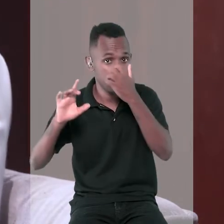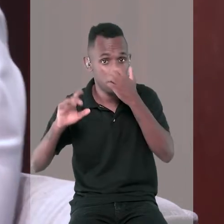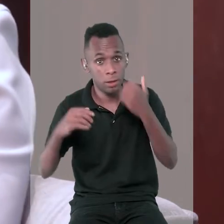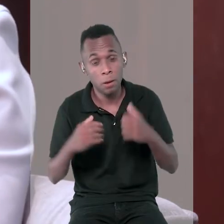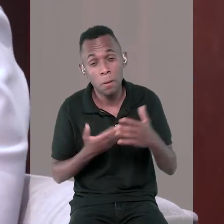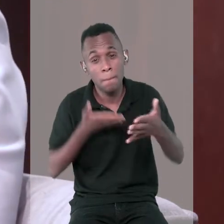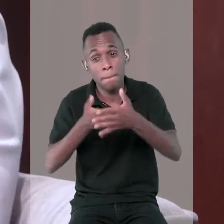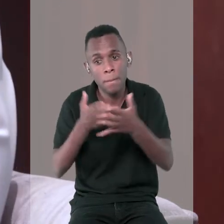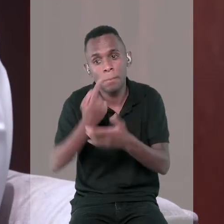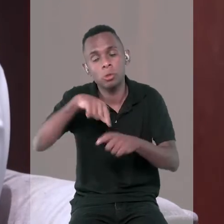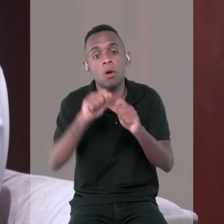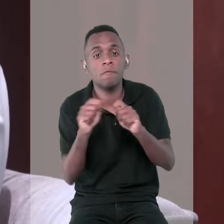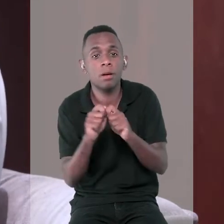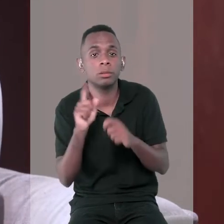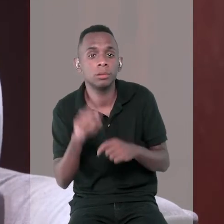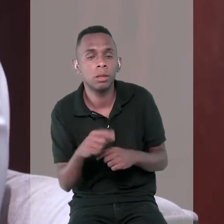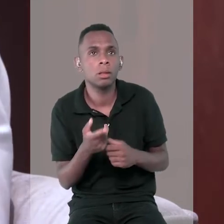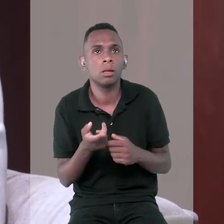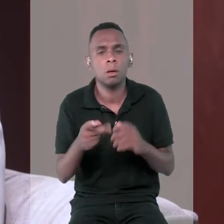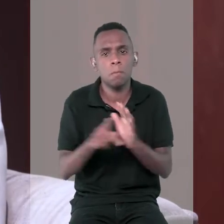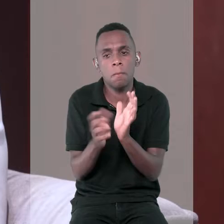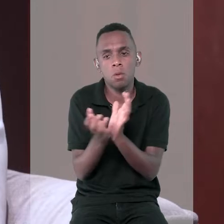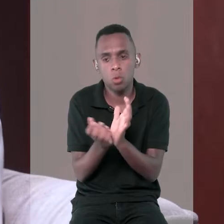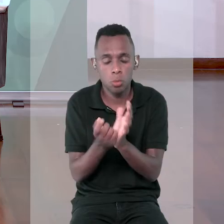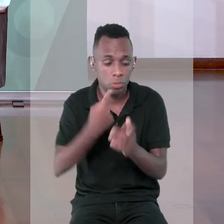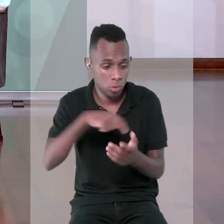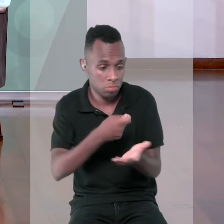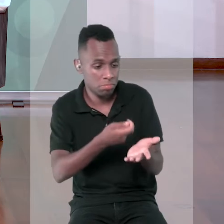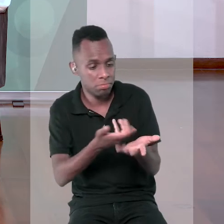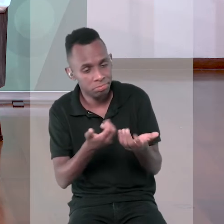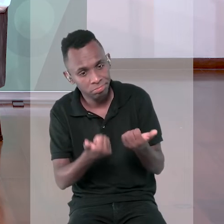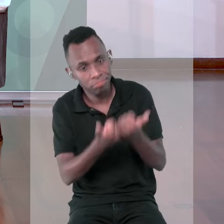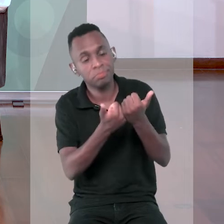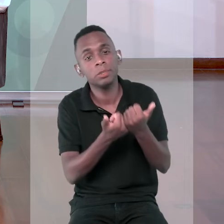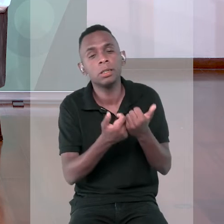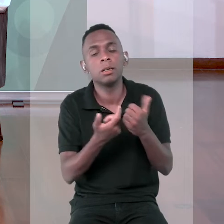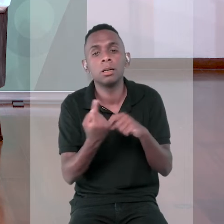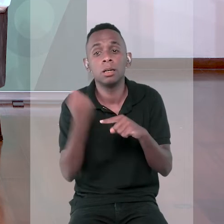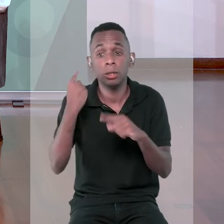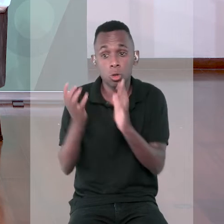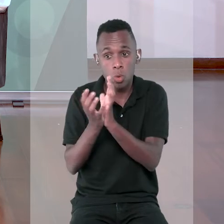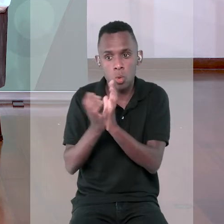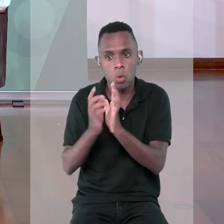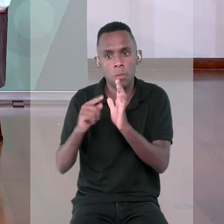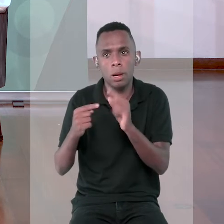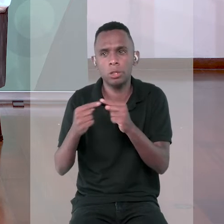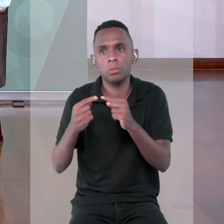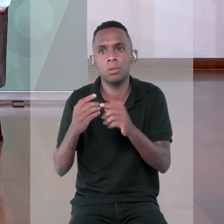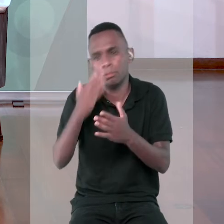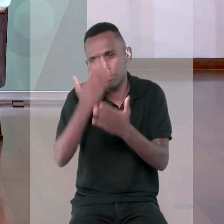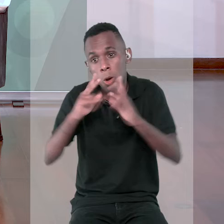o máximo que a gente faz é defender o nosso grupo. Antes você tinha ideia do coletivo, quase a